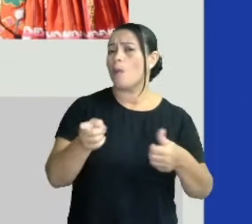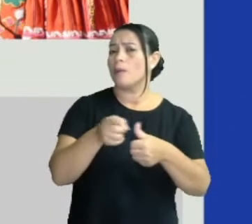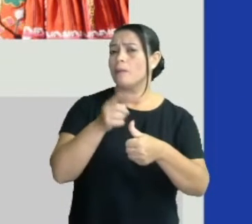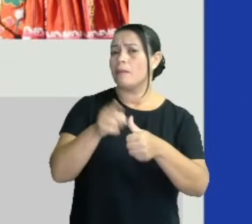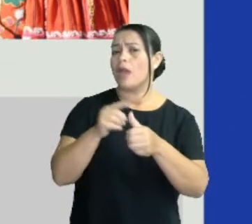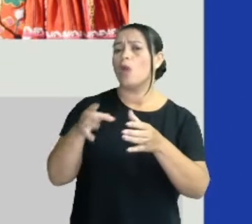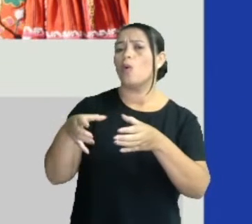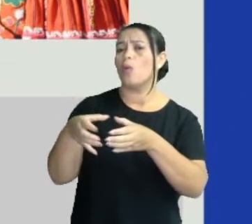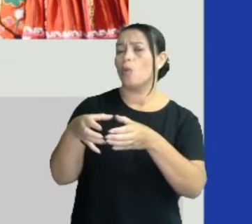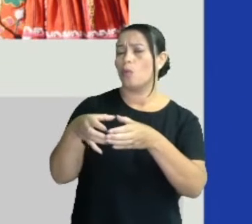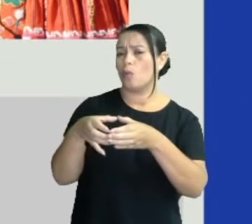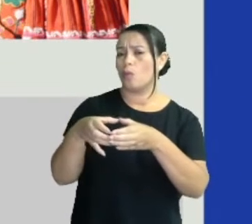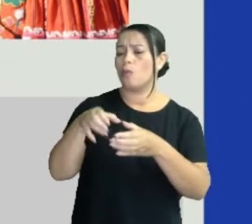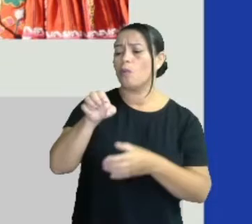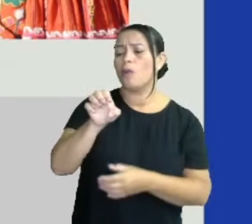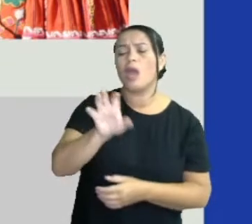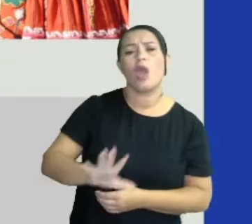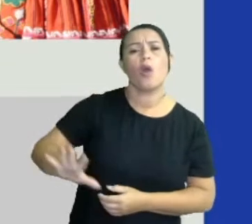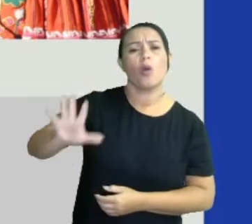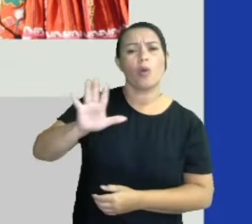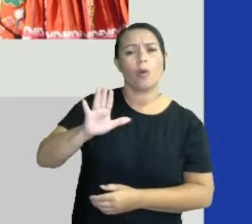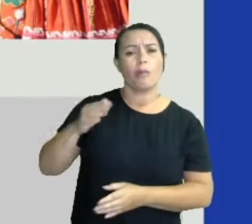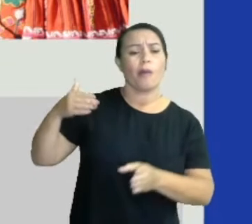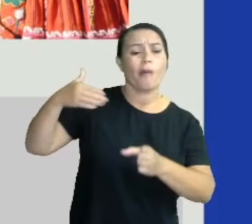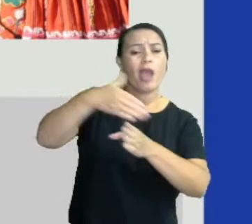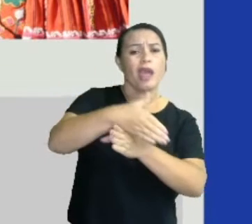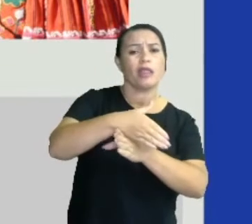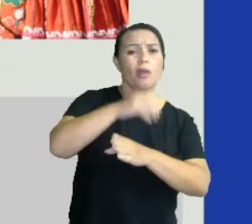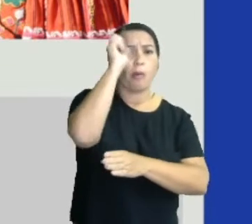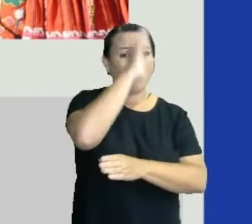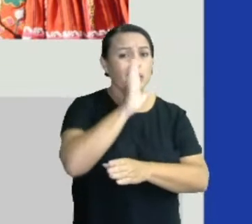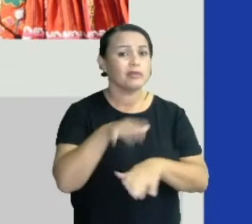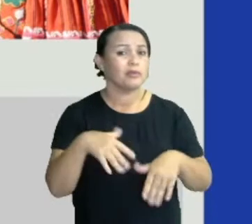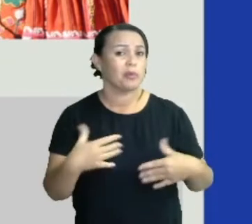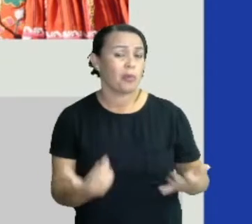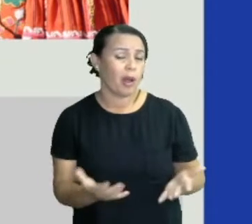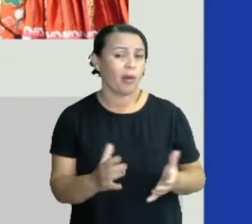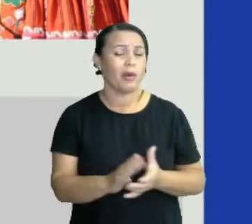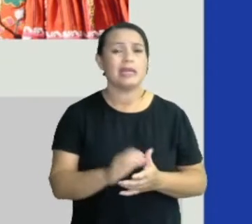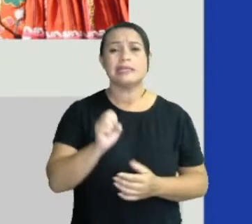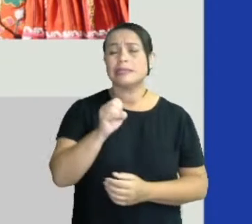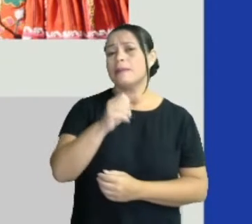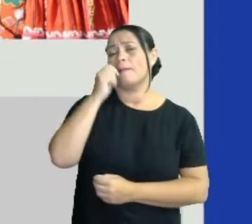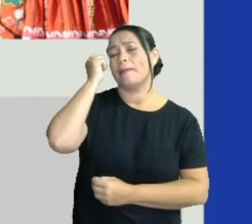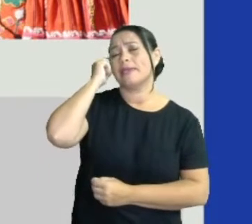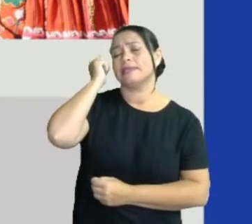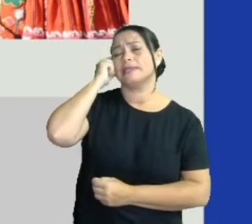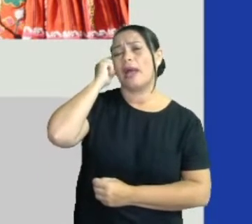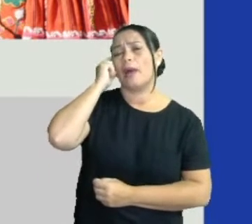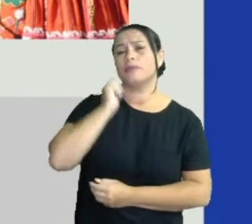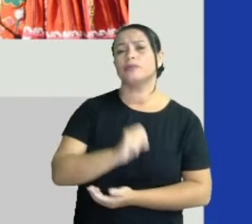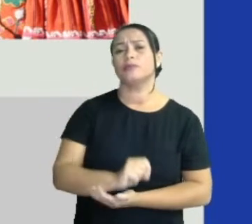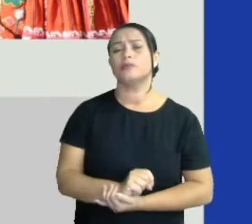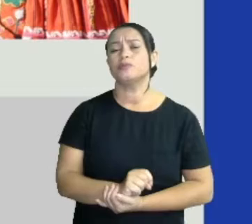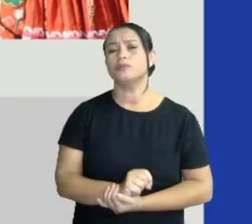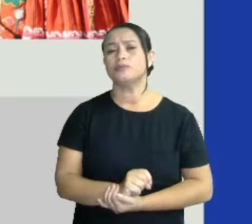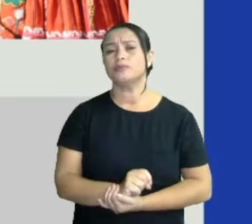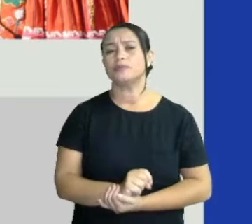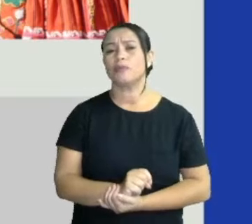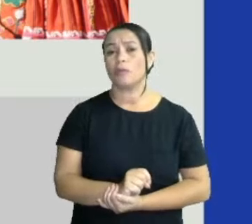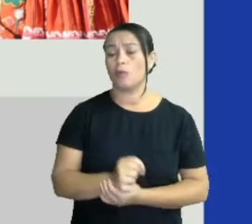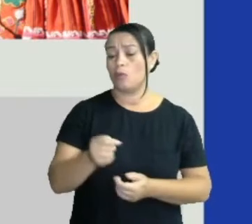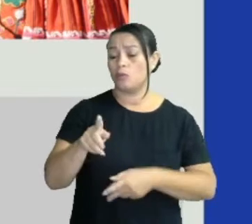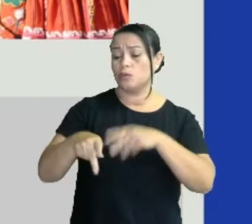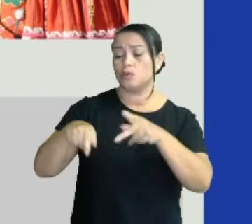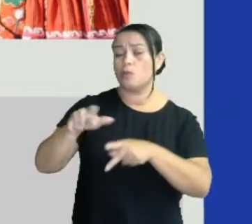grupo europeu aportou no Brasil. Olha, se nós pensarmos,